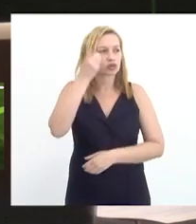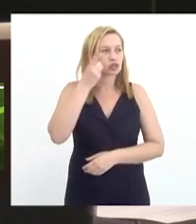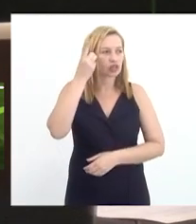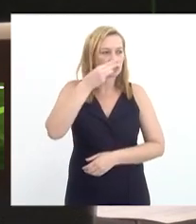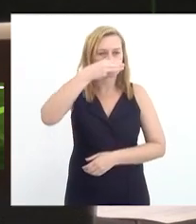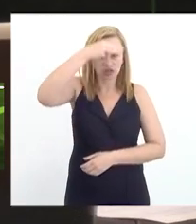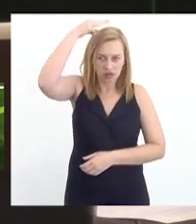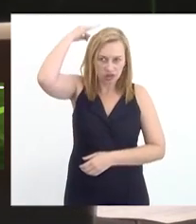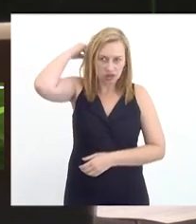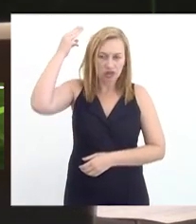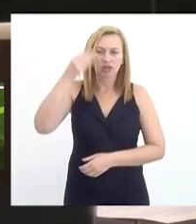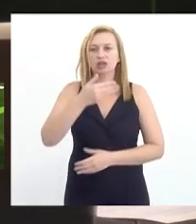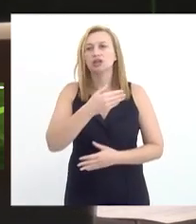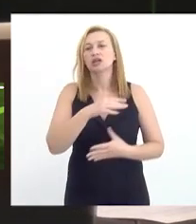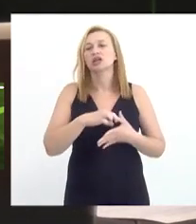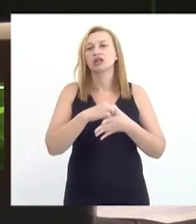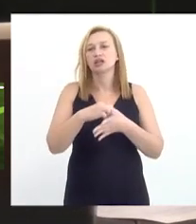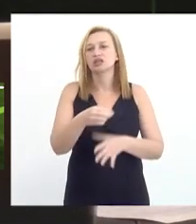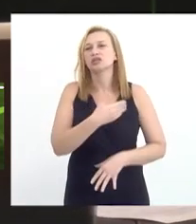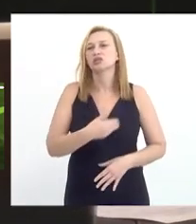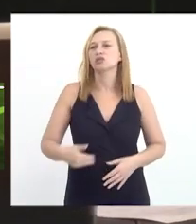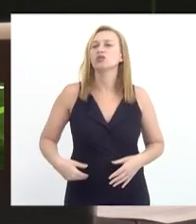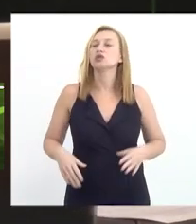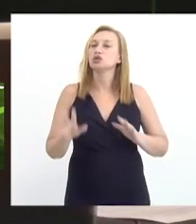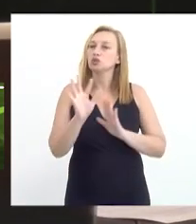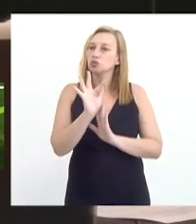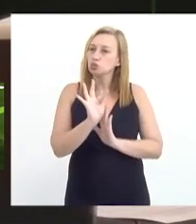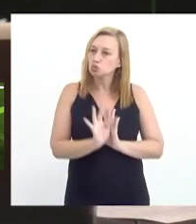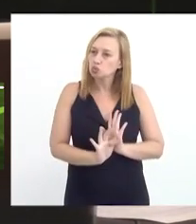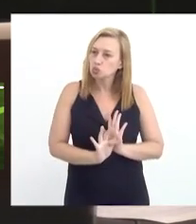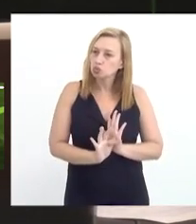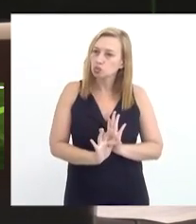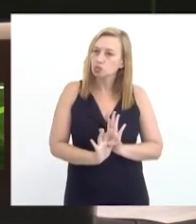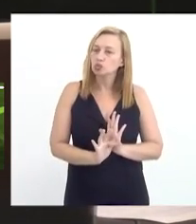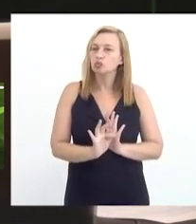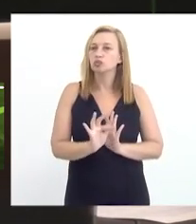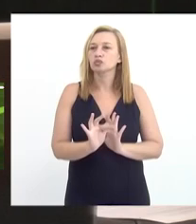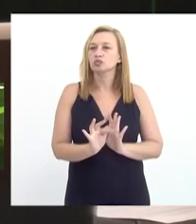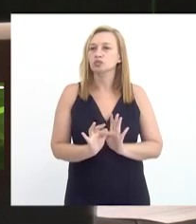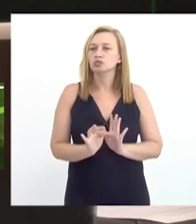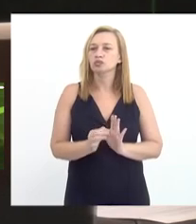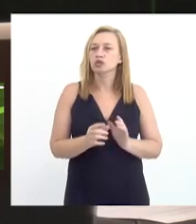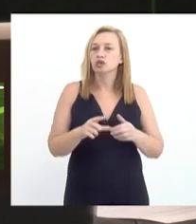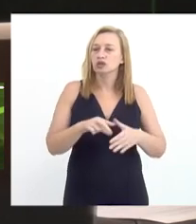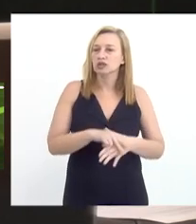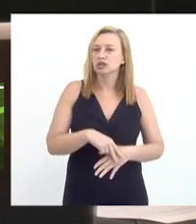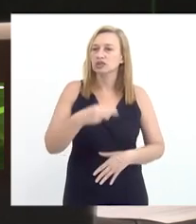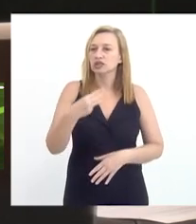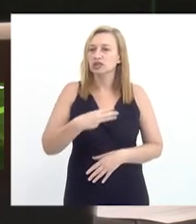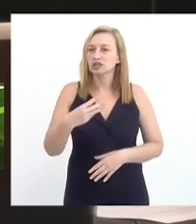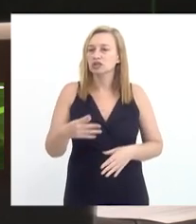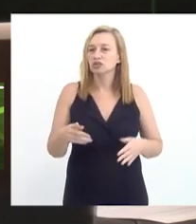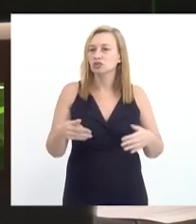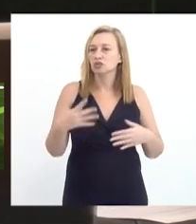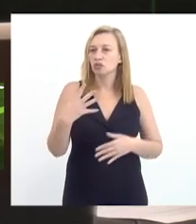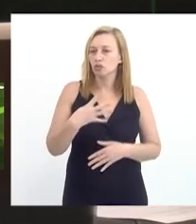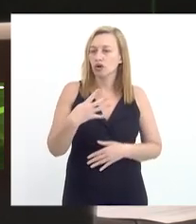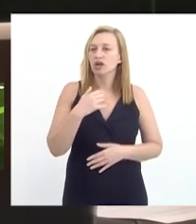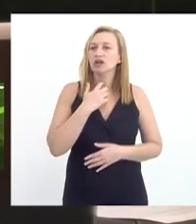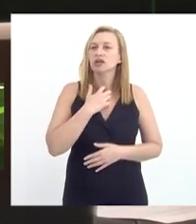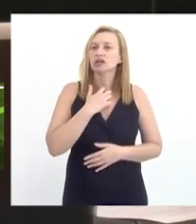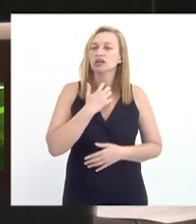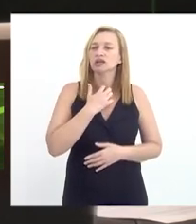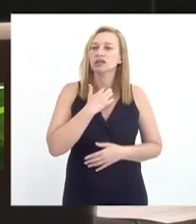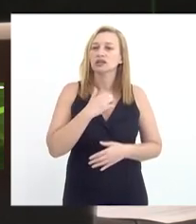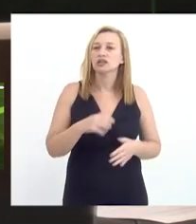Márcio Pacheco Do governo Que o texto Será O inciso 3º Do 4º Será Provimento